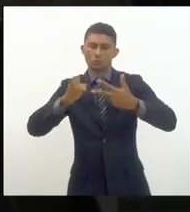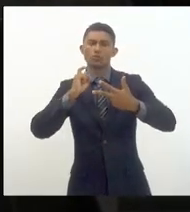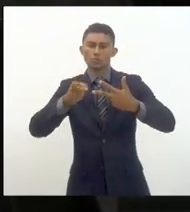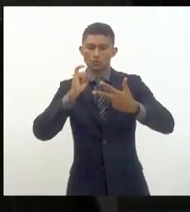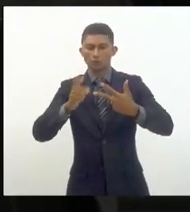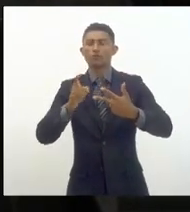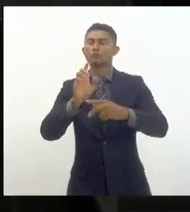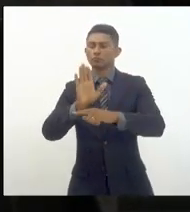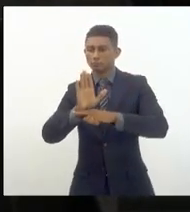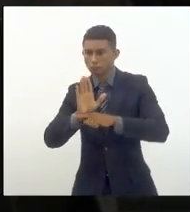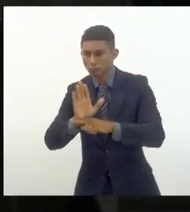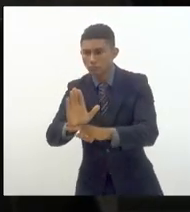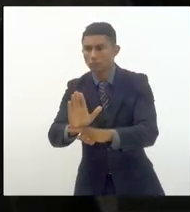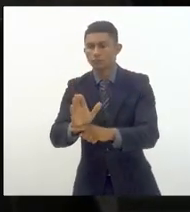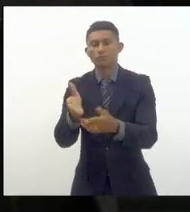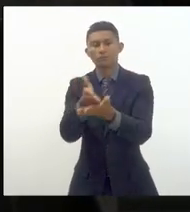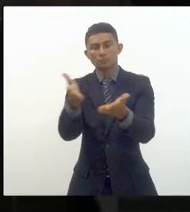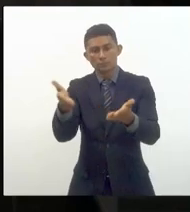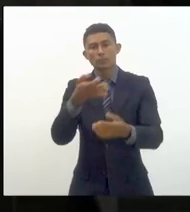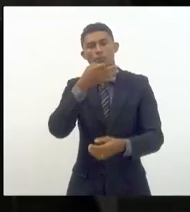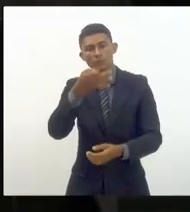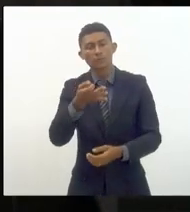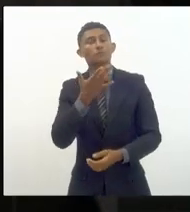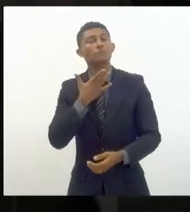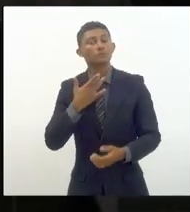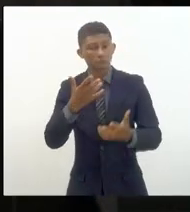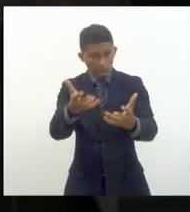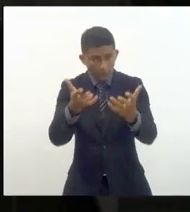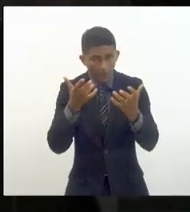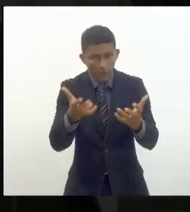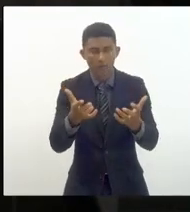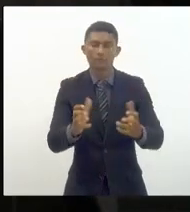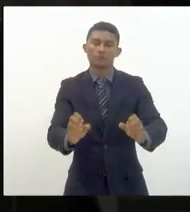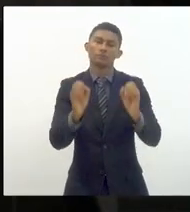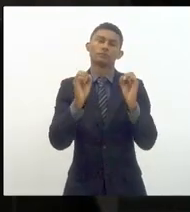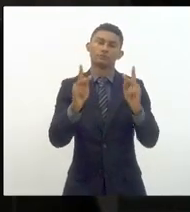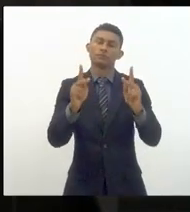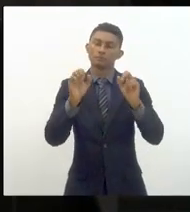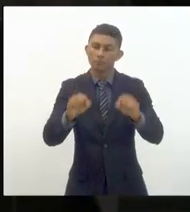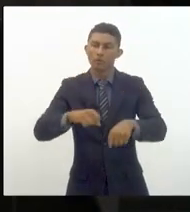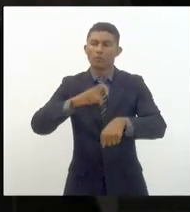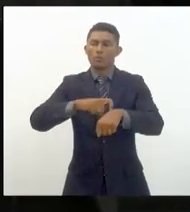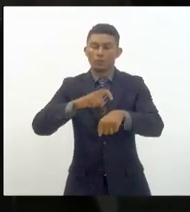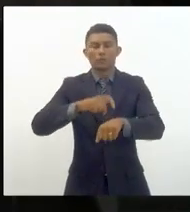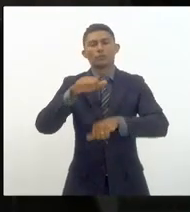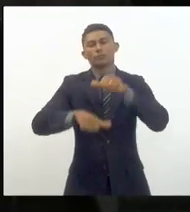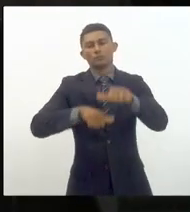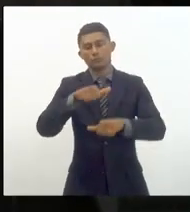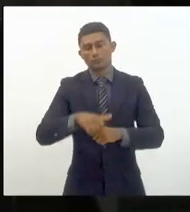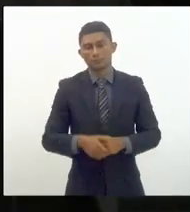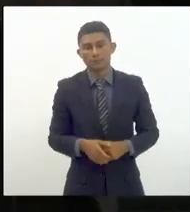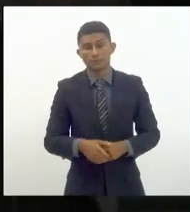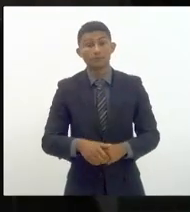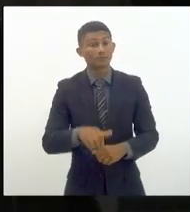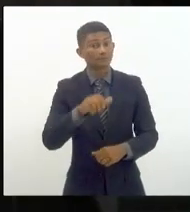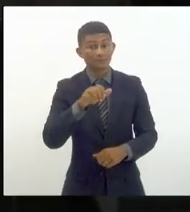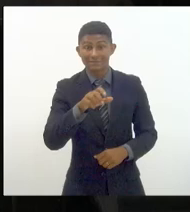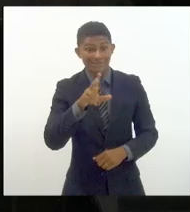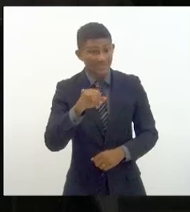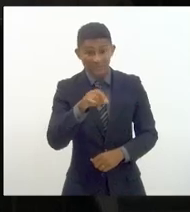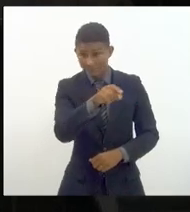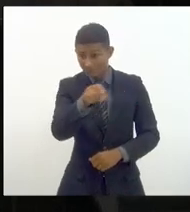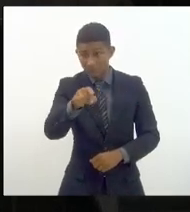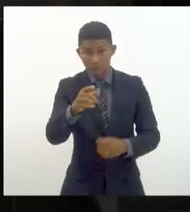providenciar para que ele expresse o seu desejo é de mudança de regime trabalho do contrário